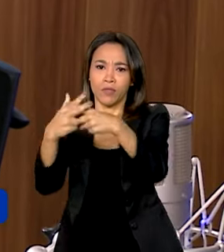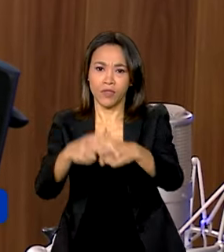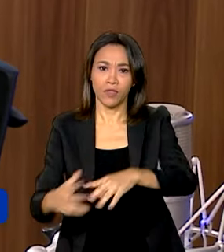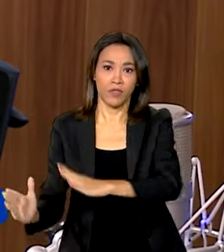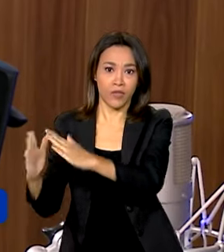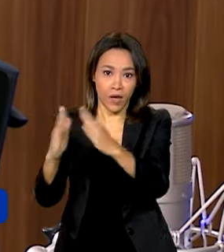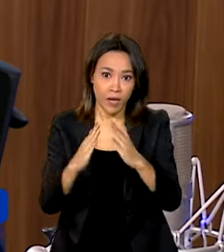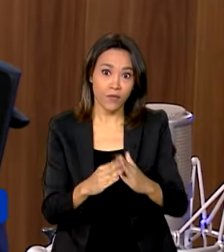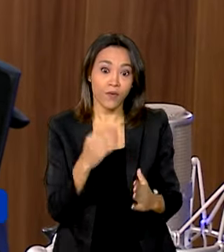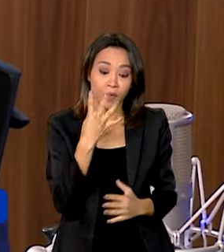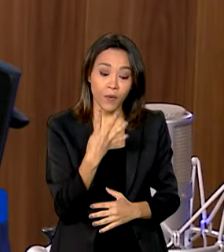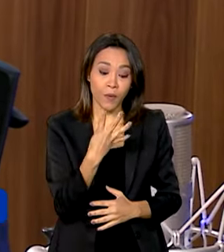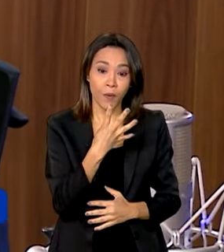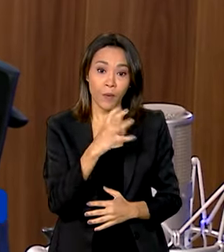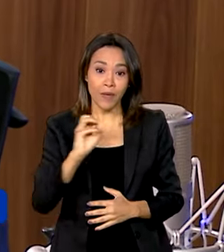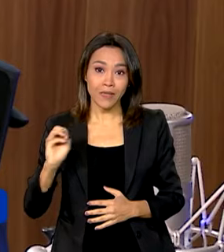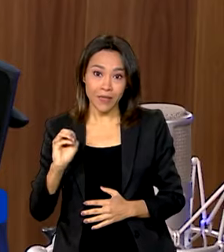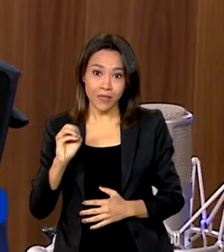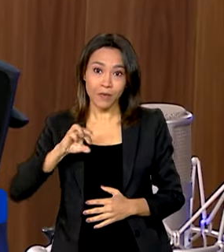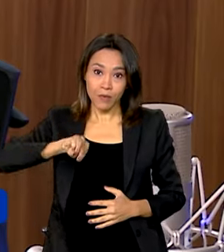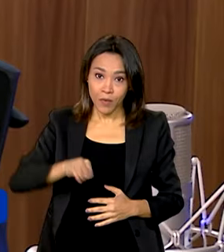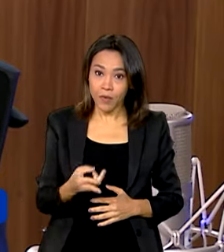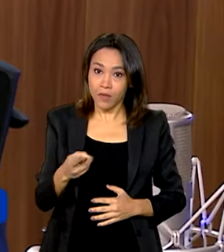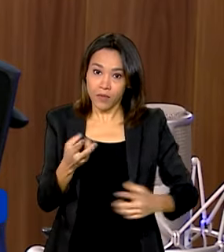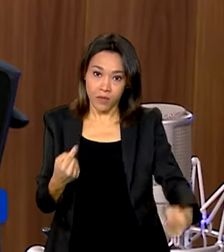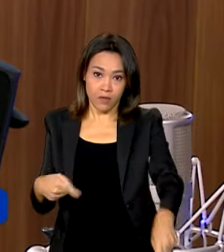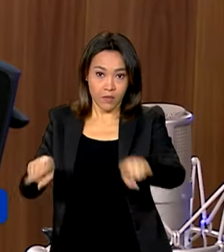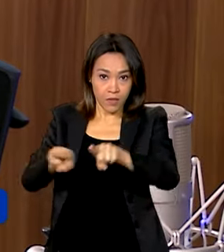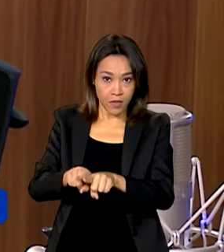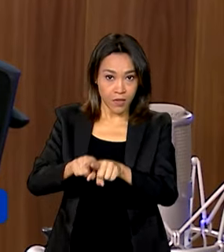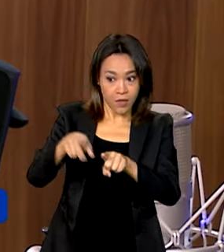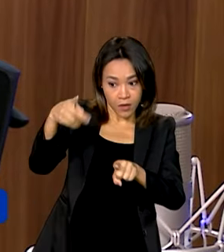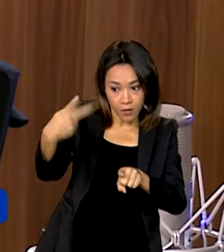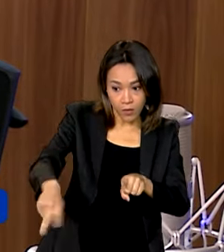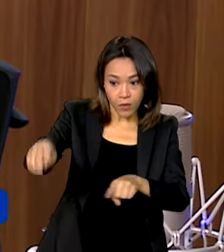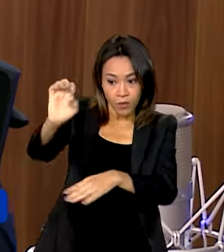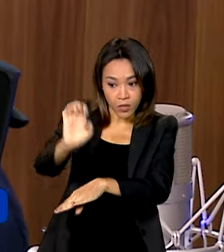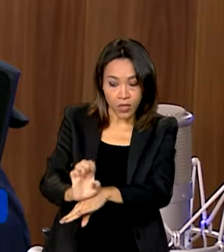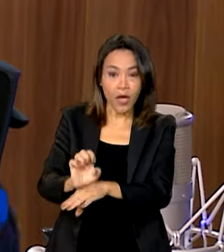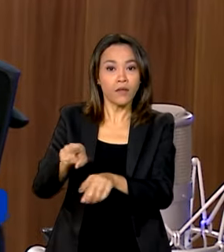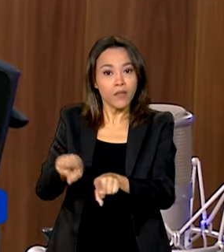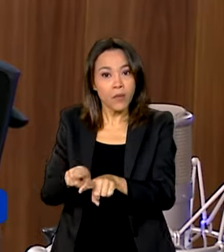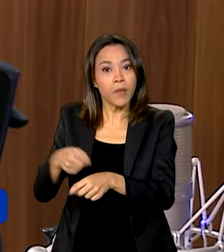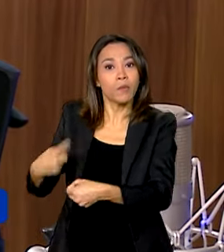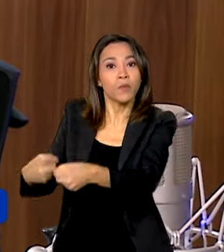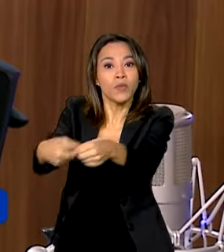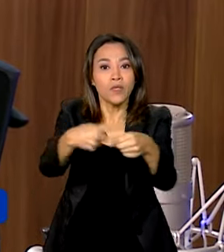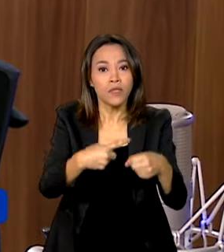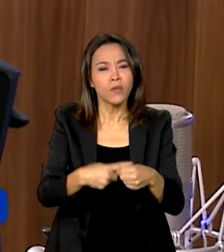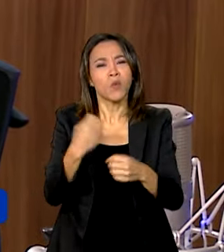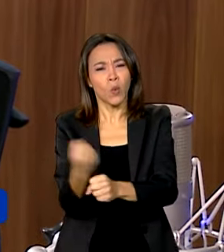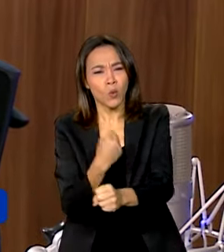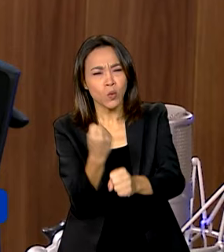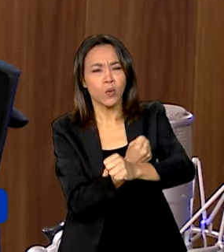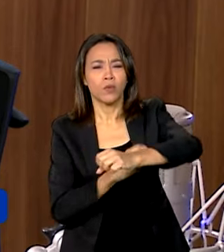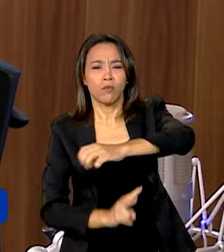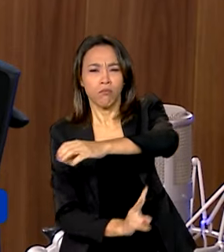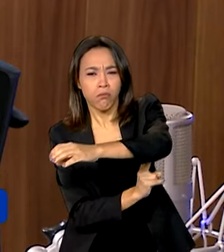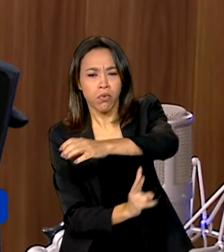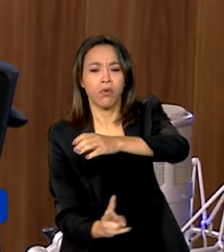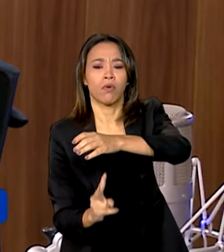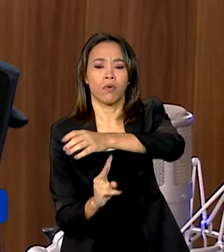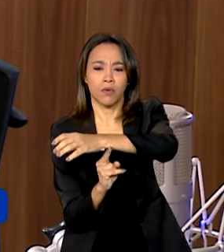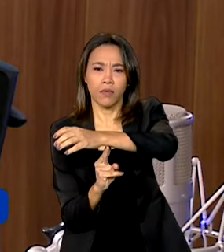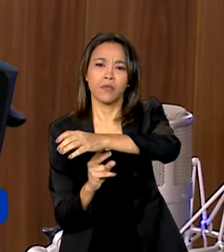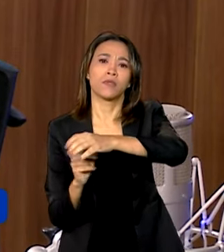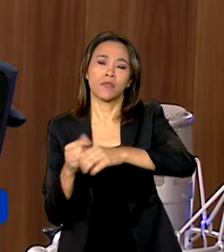milhões de reais em parceria com o Governo do Estado e com os municípios inclusive reconstruções de Pontes que eu acho que a